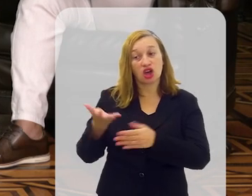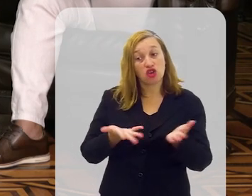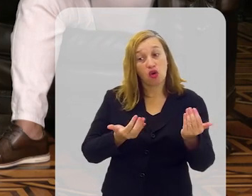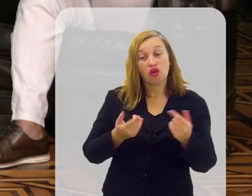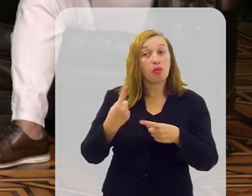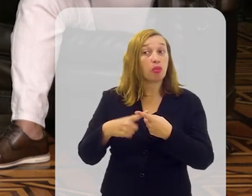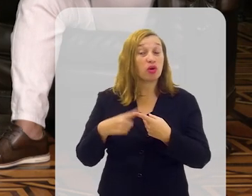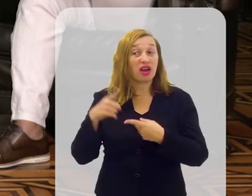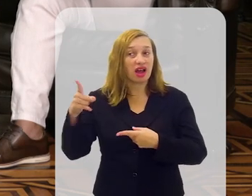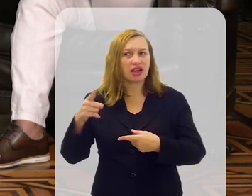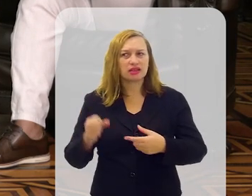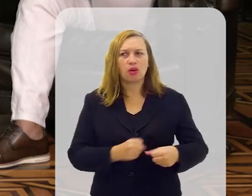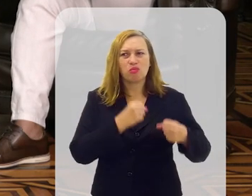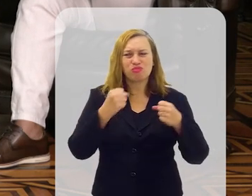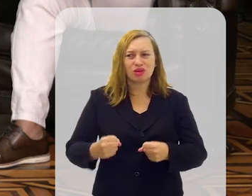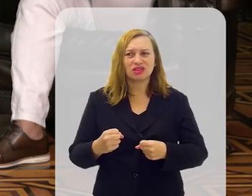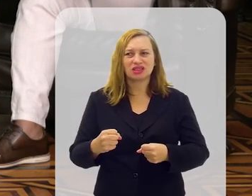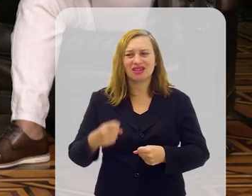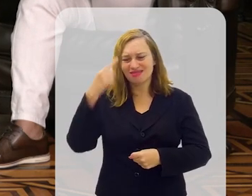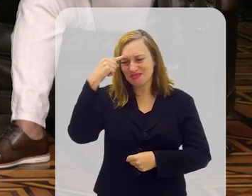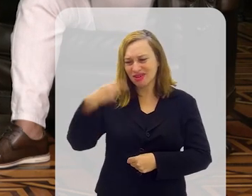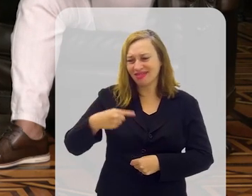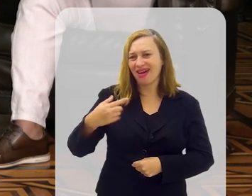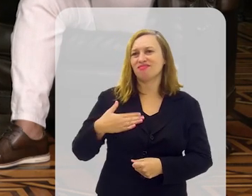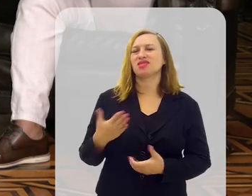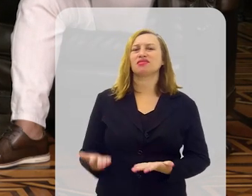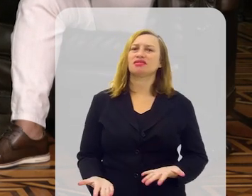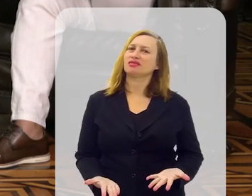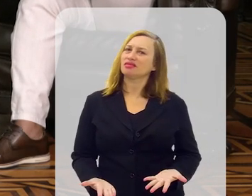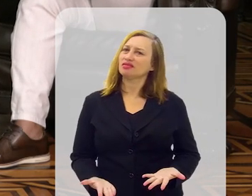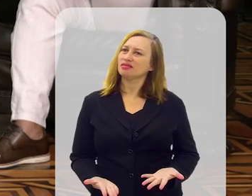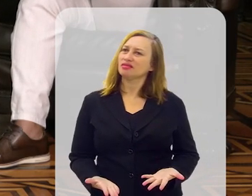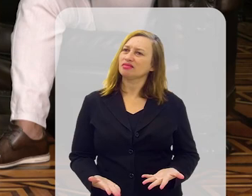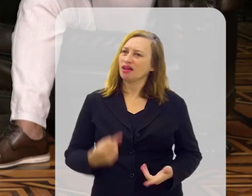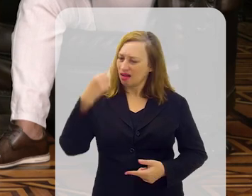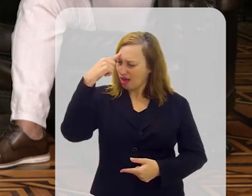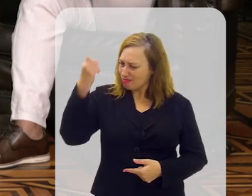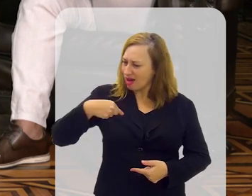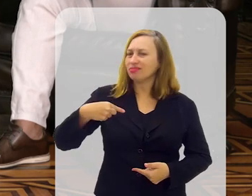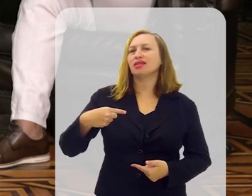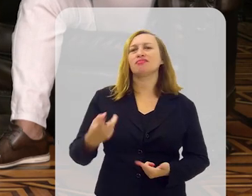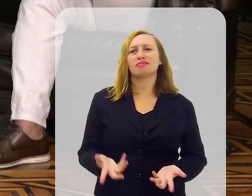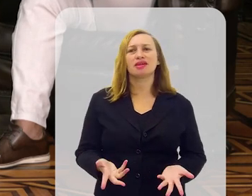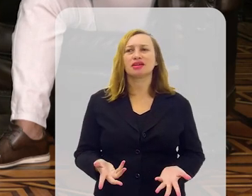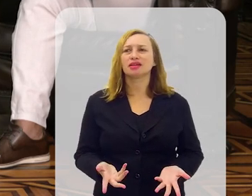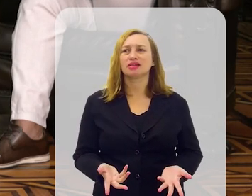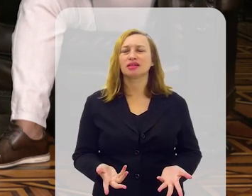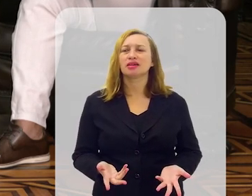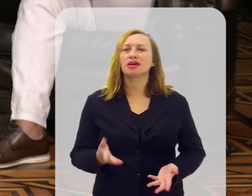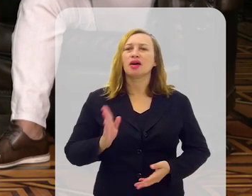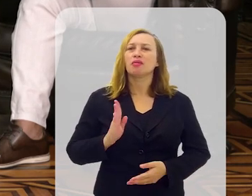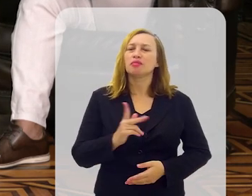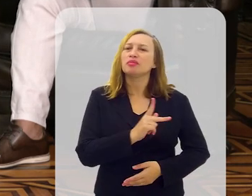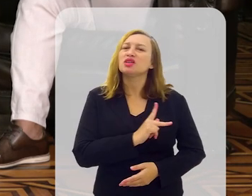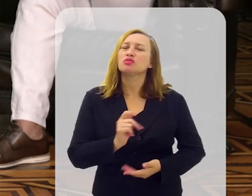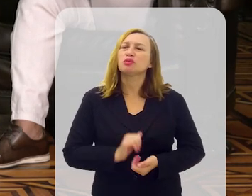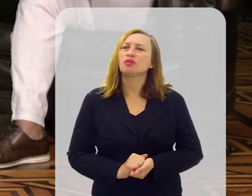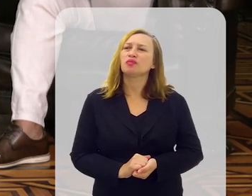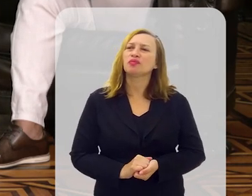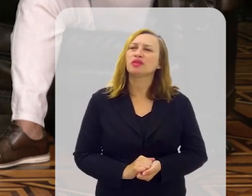esta jovem, porque ela tem um poder de mandar em mim, ela manda. Manda com prazer. Meu